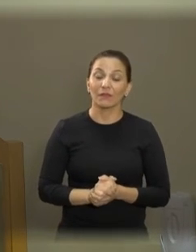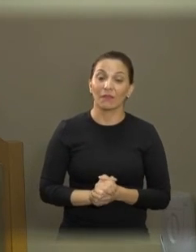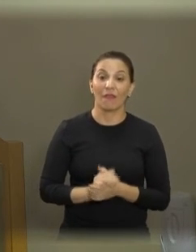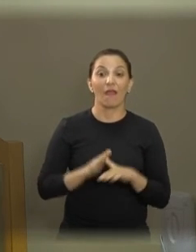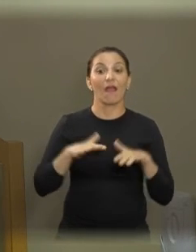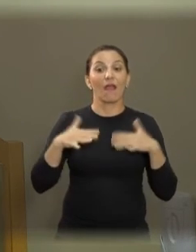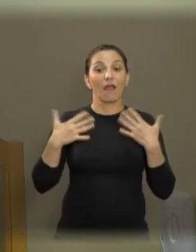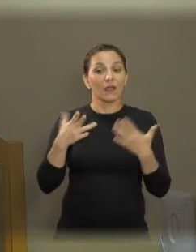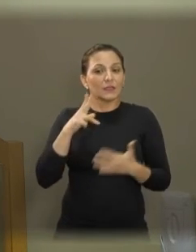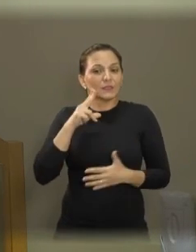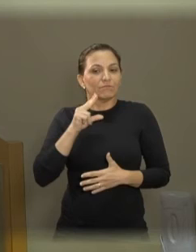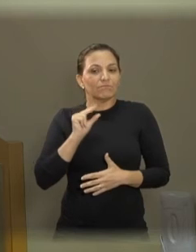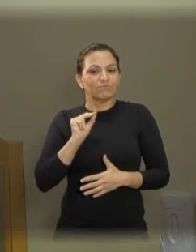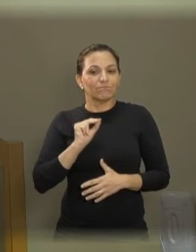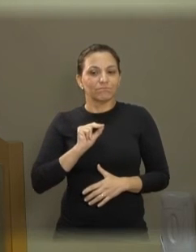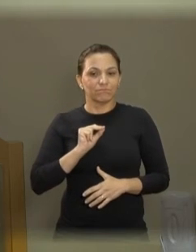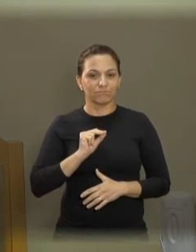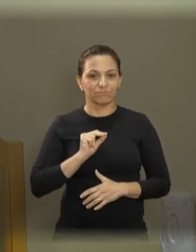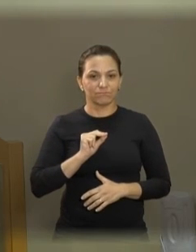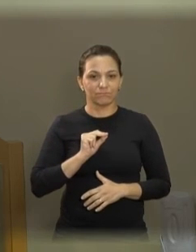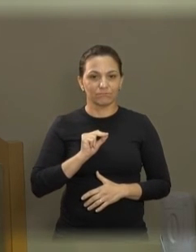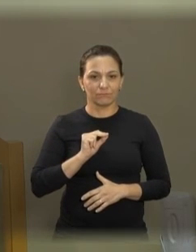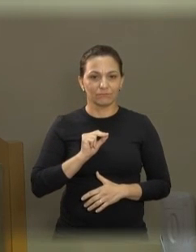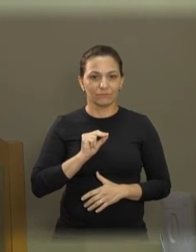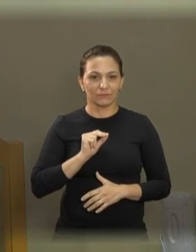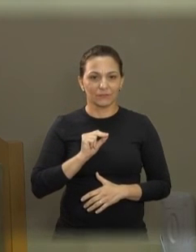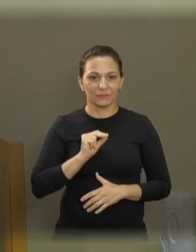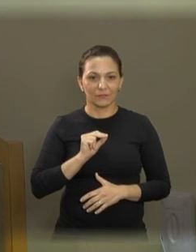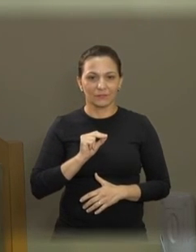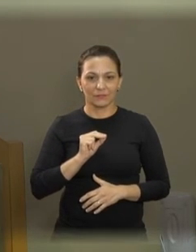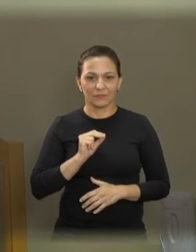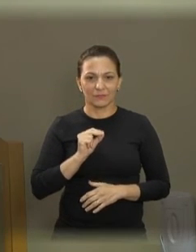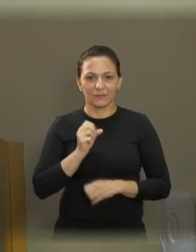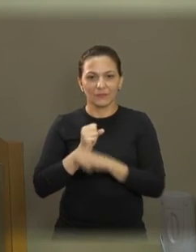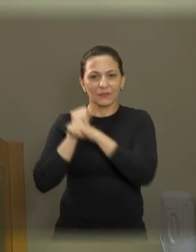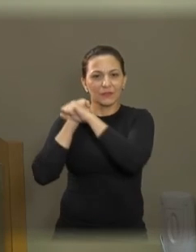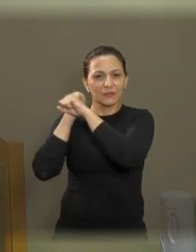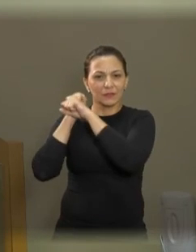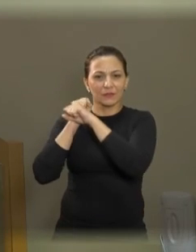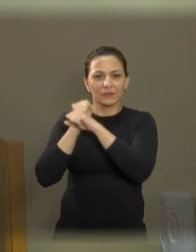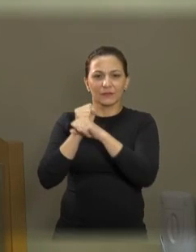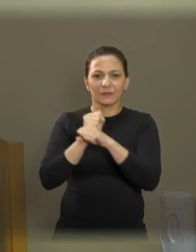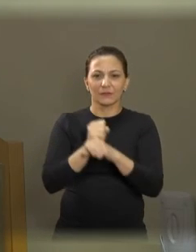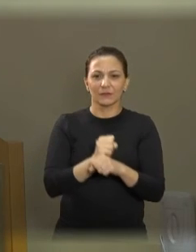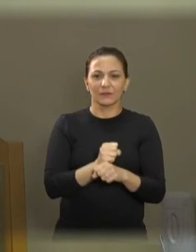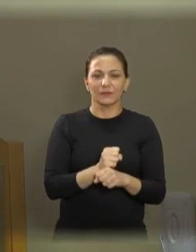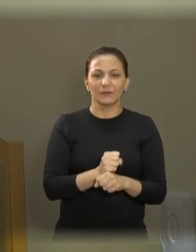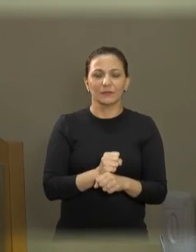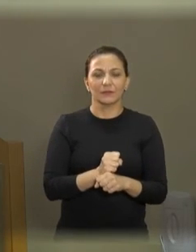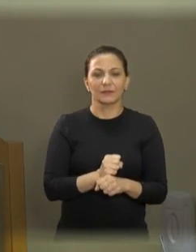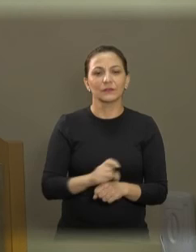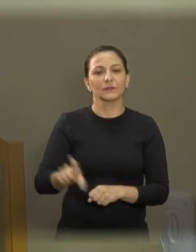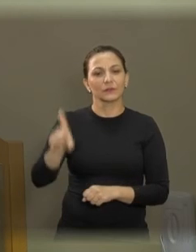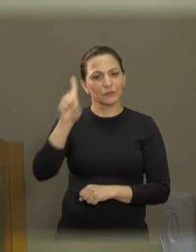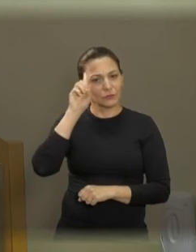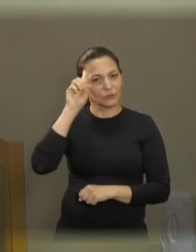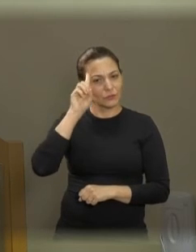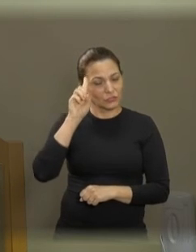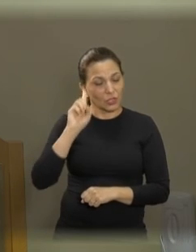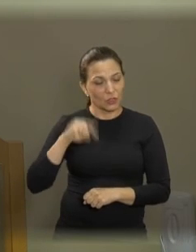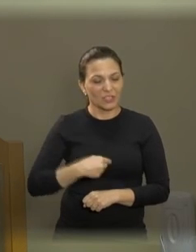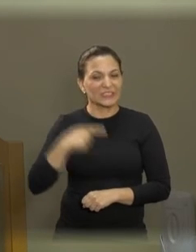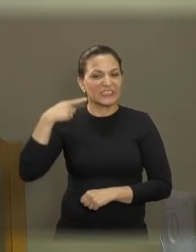Mas faz mal. Poxa vida, sabe onde usamos o lauril sulfato de sódio? Todo dia a gente escova os